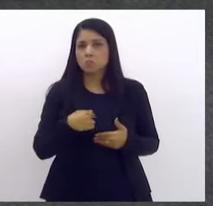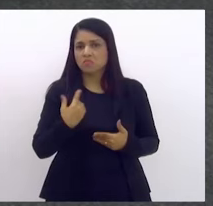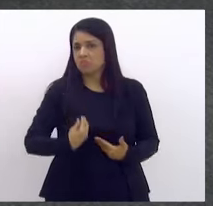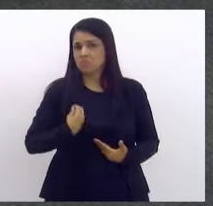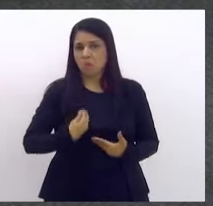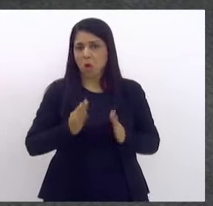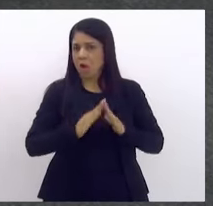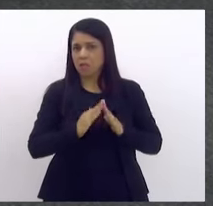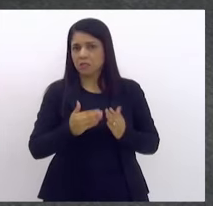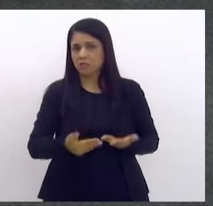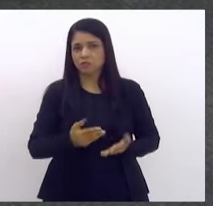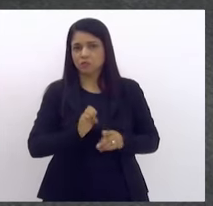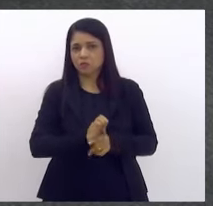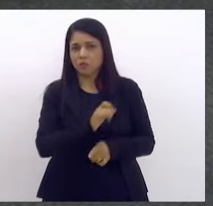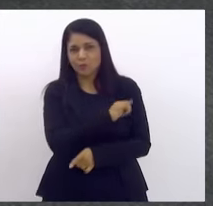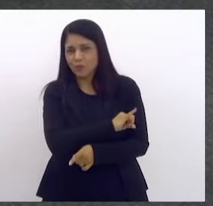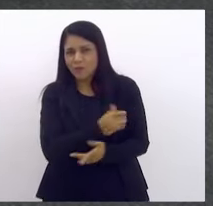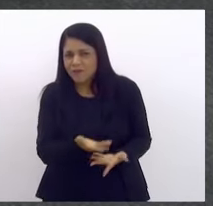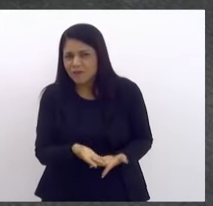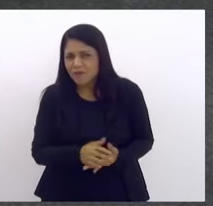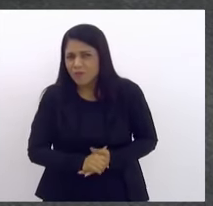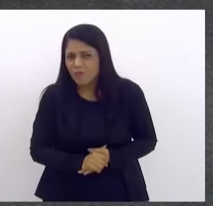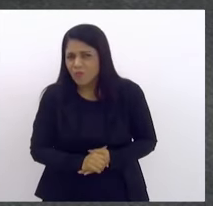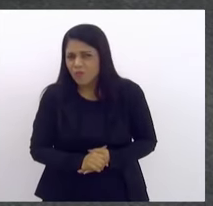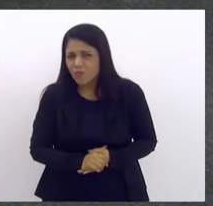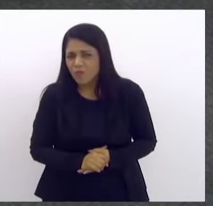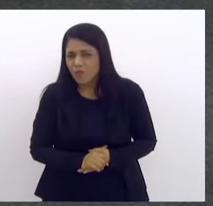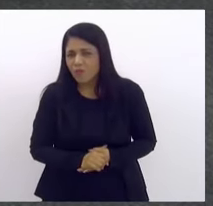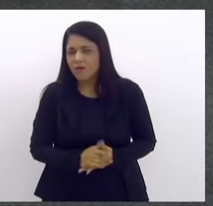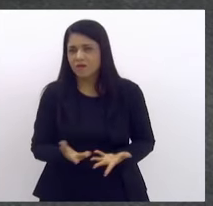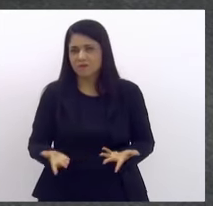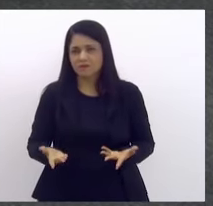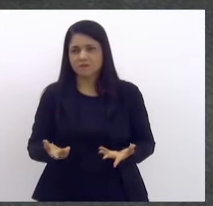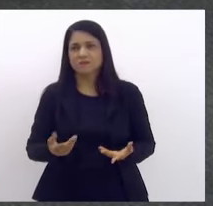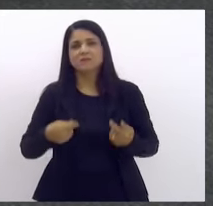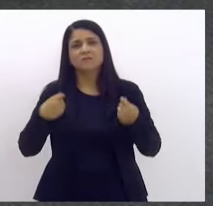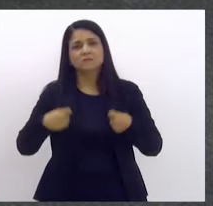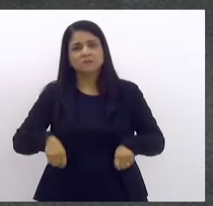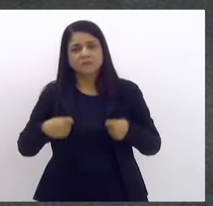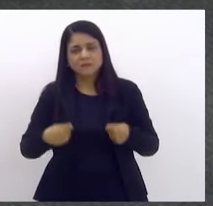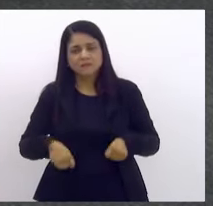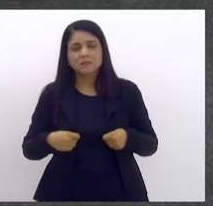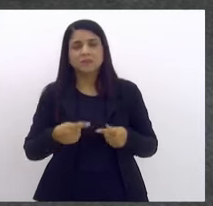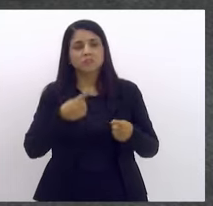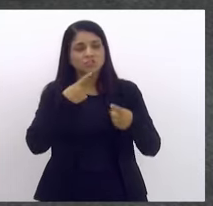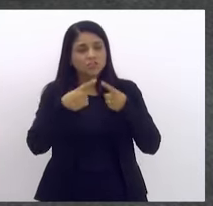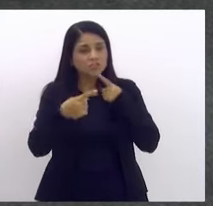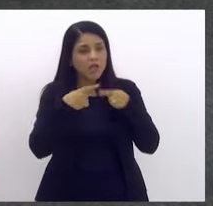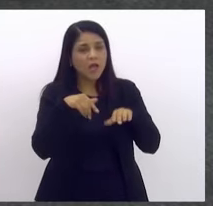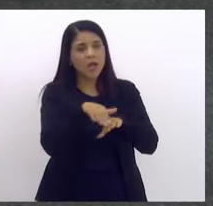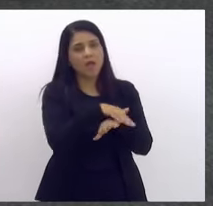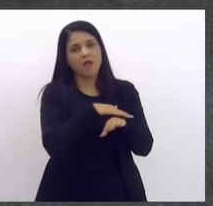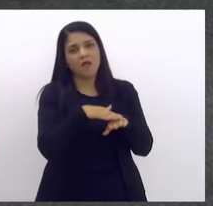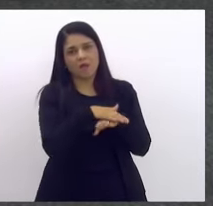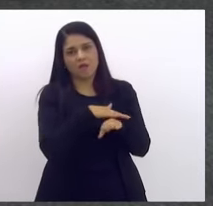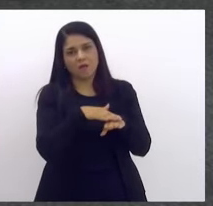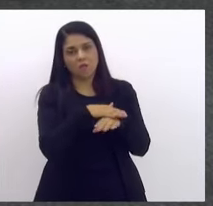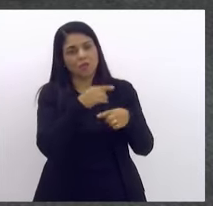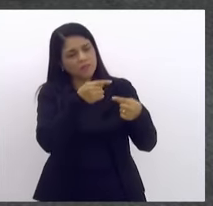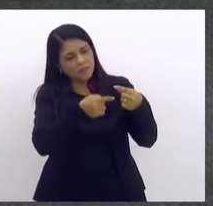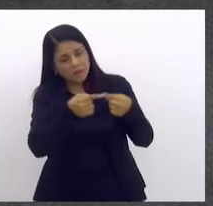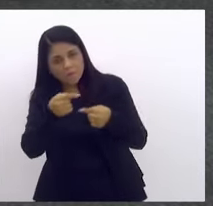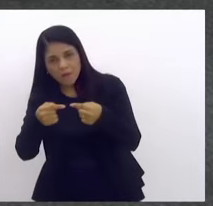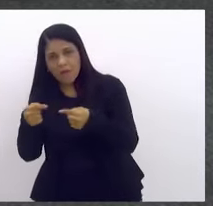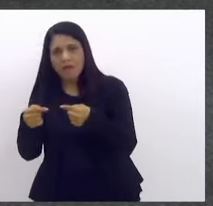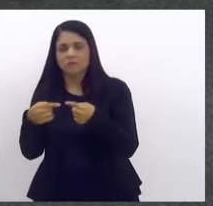Janeiro. Então, o nosso entendimento aqui é que era necessário diálogo, era necessário debate e